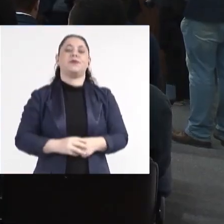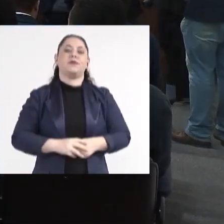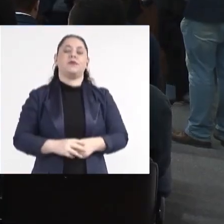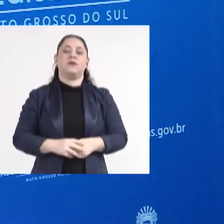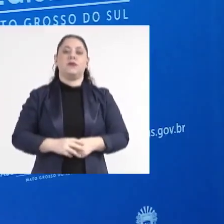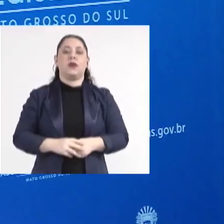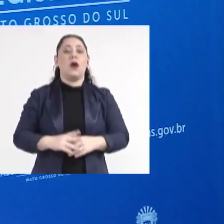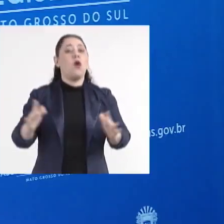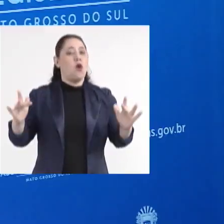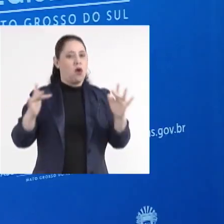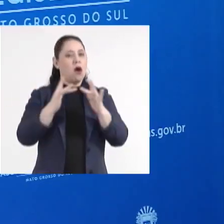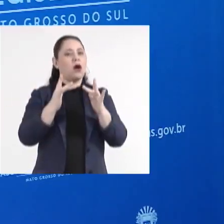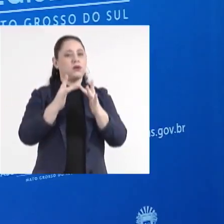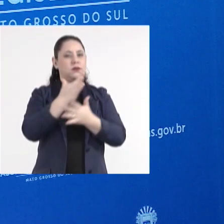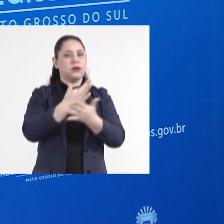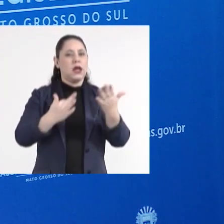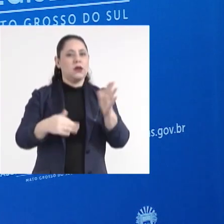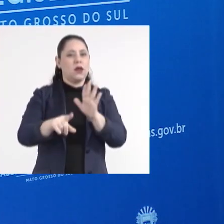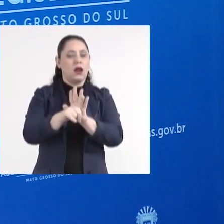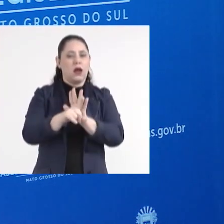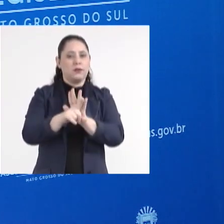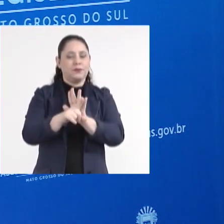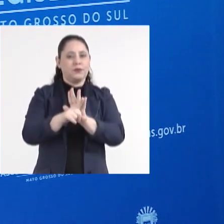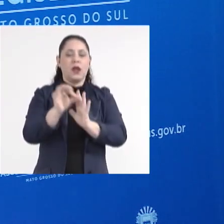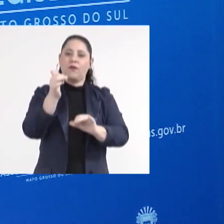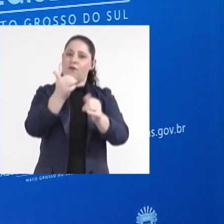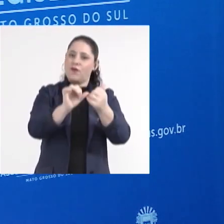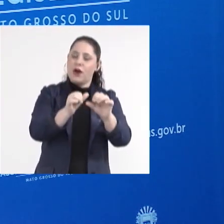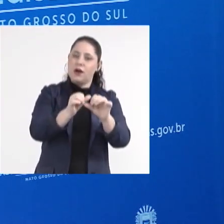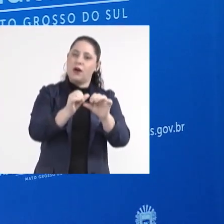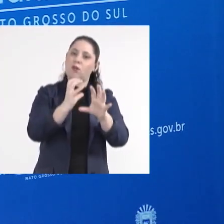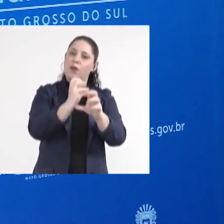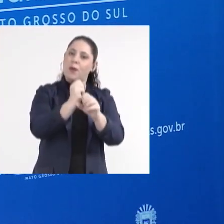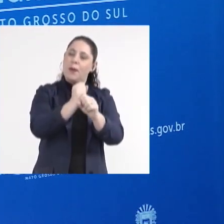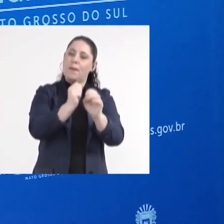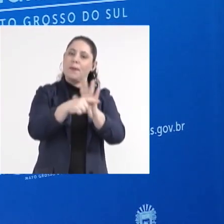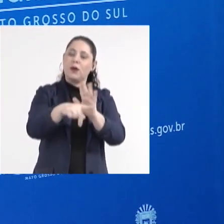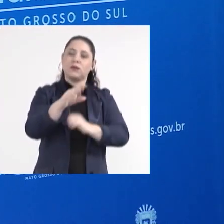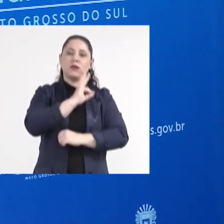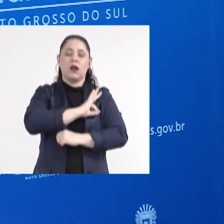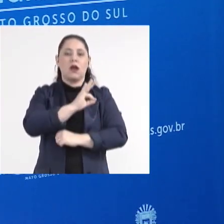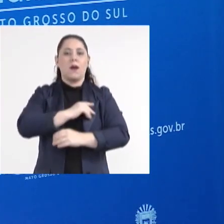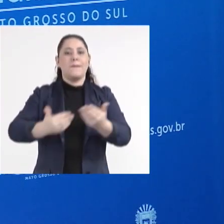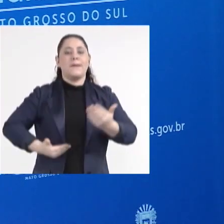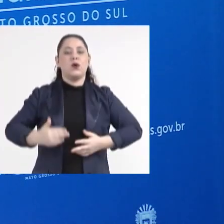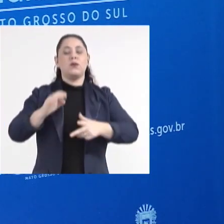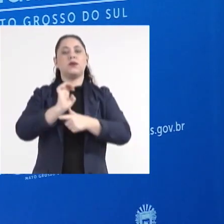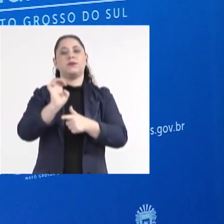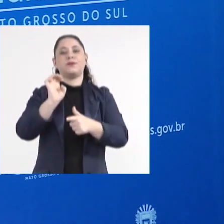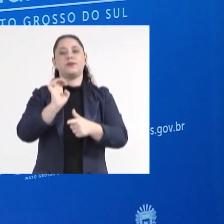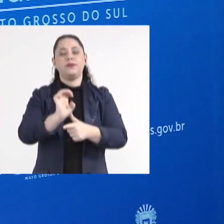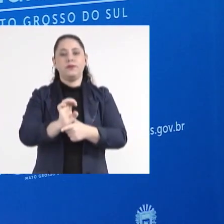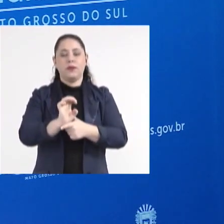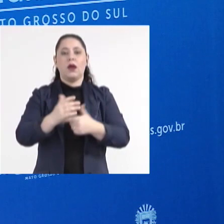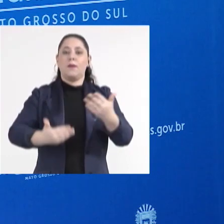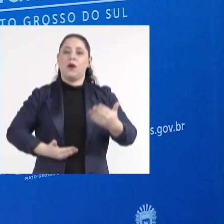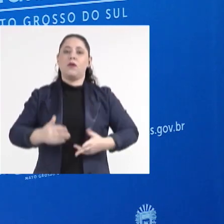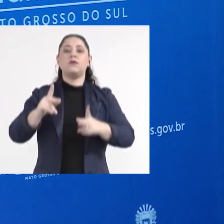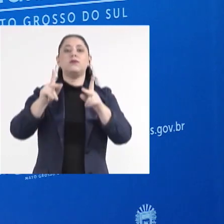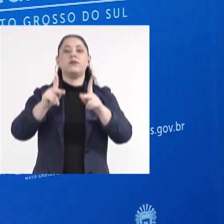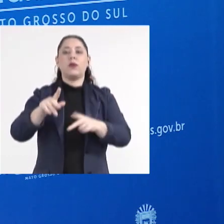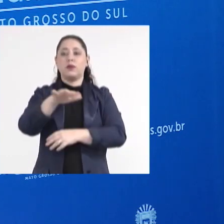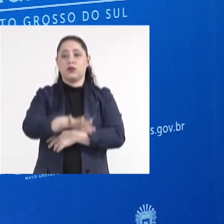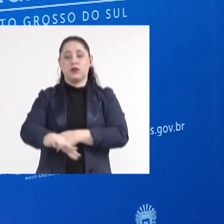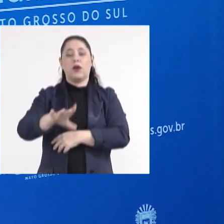Sul. Conforme o texto da lei, a revisão geral anual do salário base dos funcionários públicos estaduais e